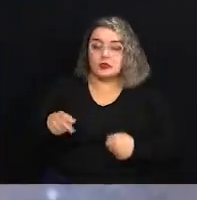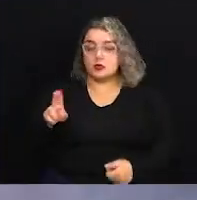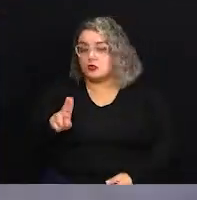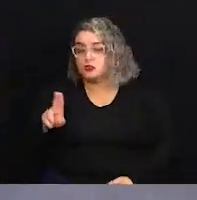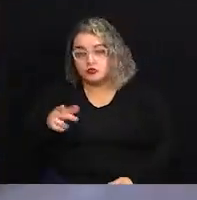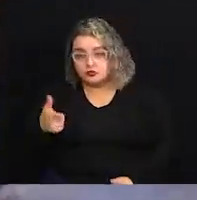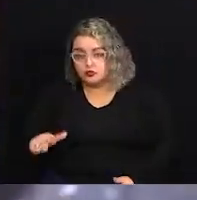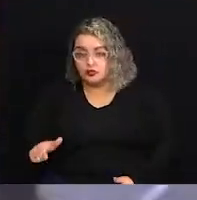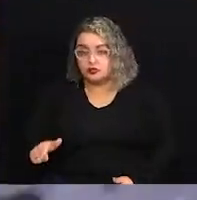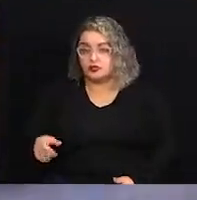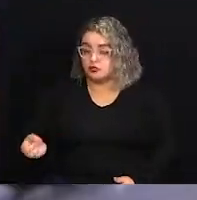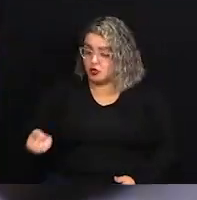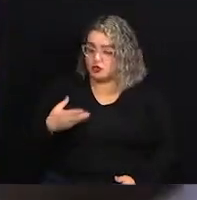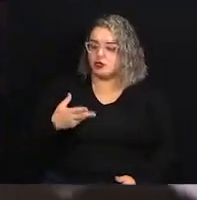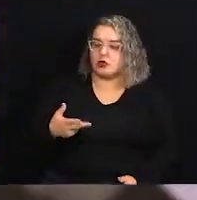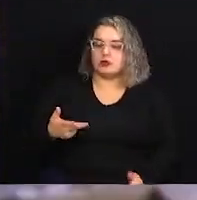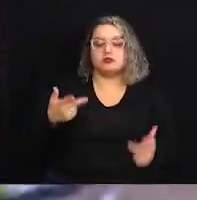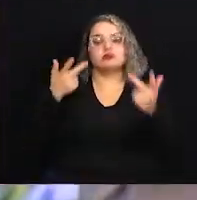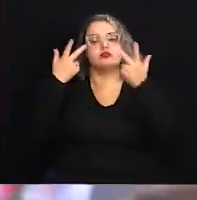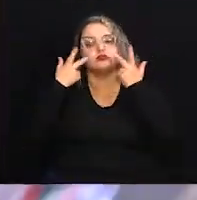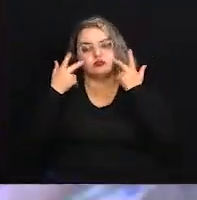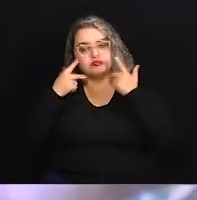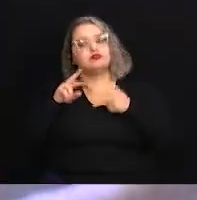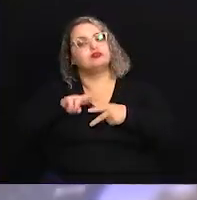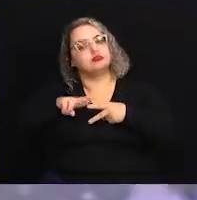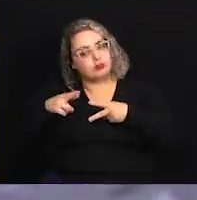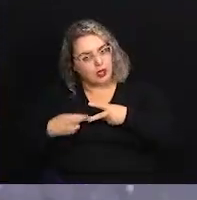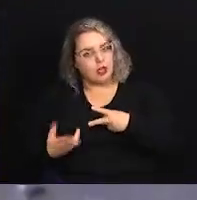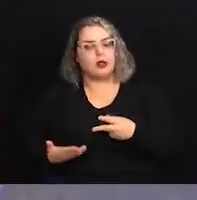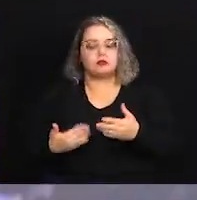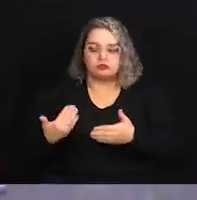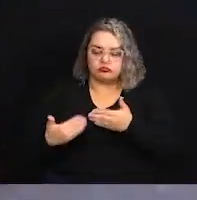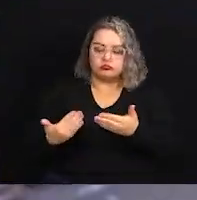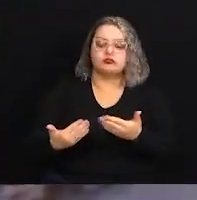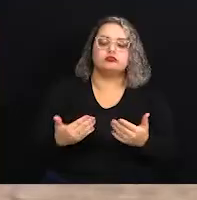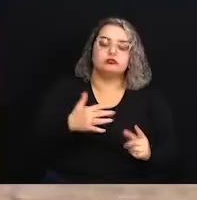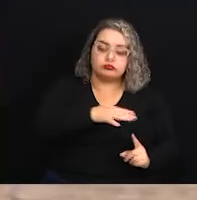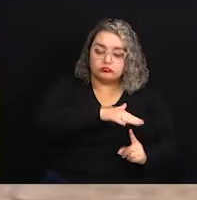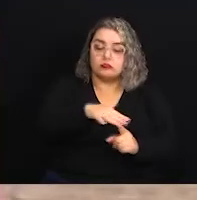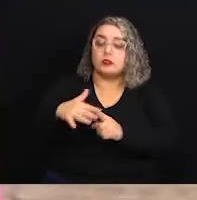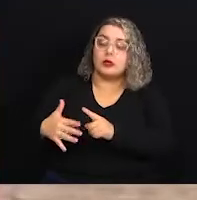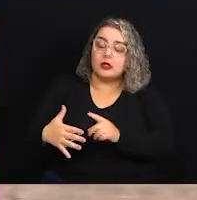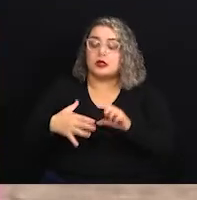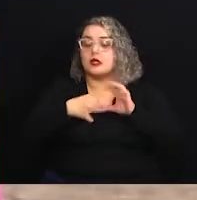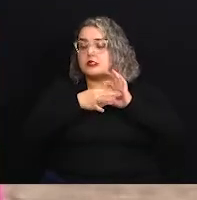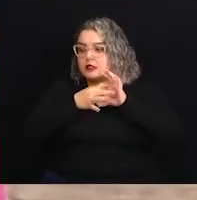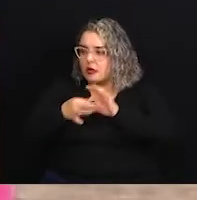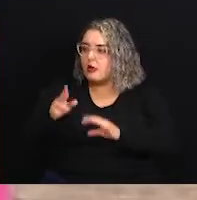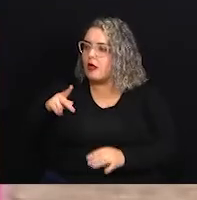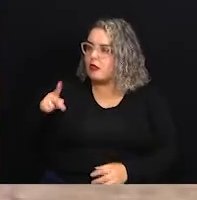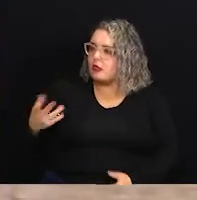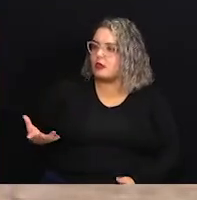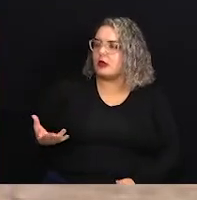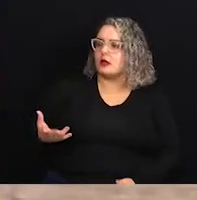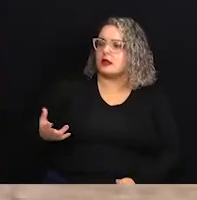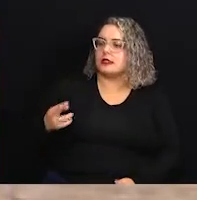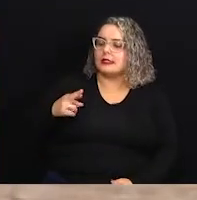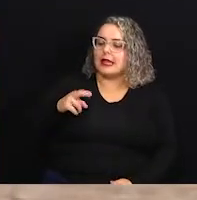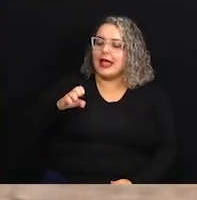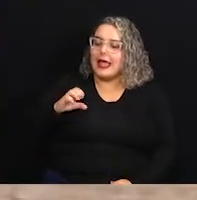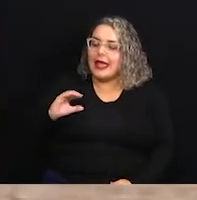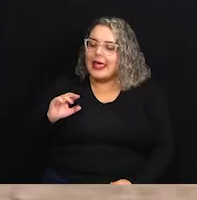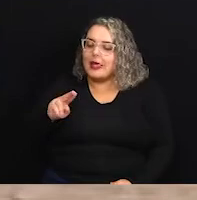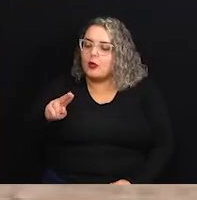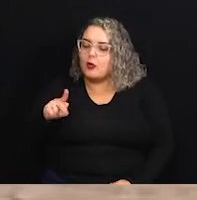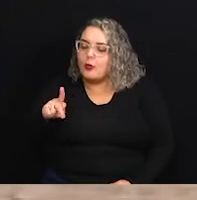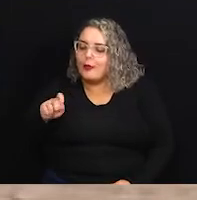a utilização de novos recursos naturais no processo produtivo. Nesse contexto, professor, se